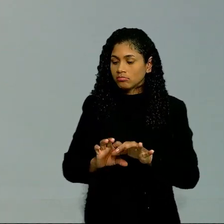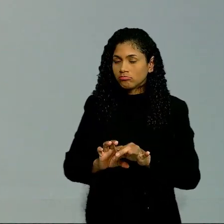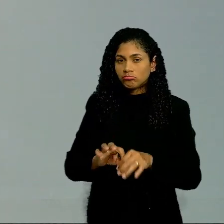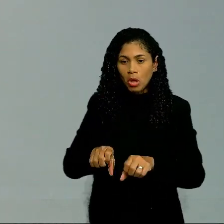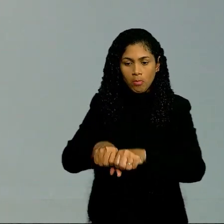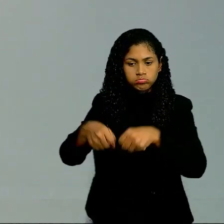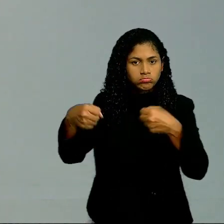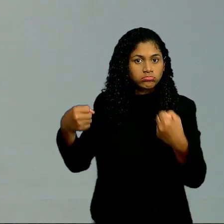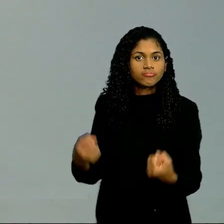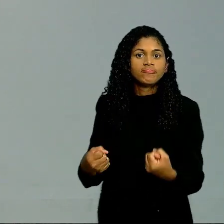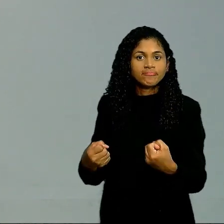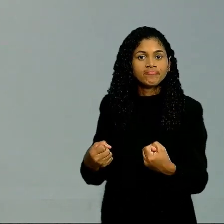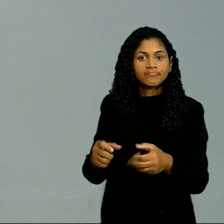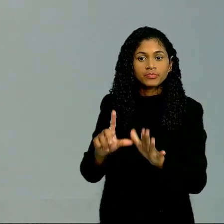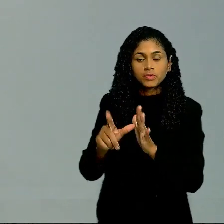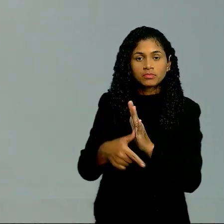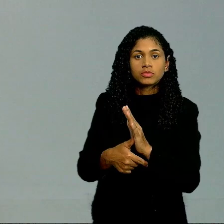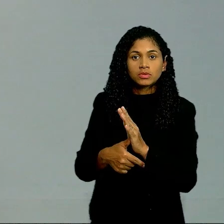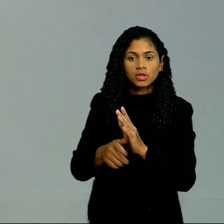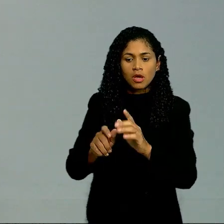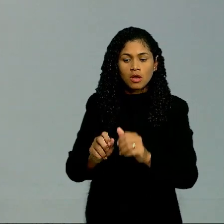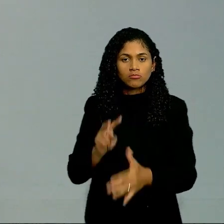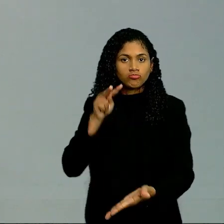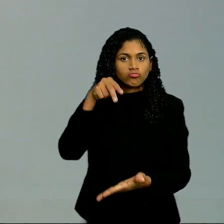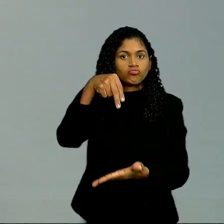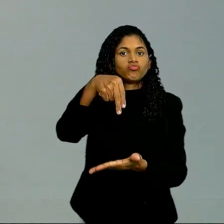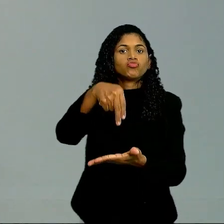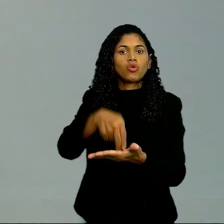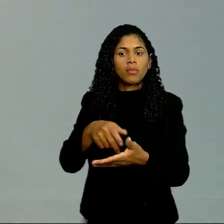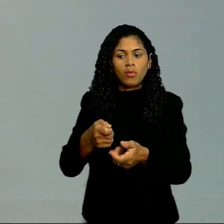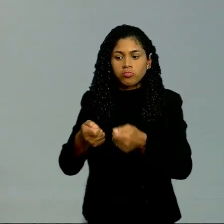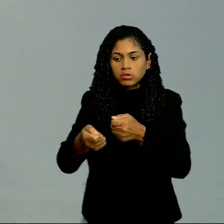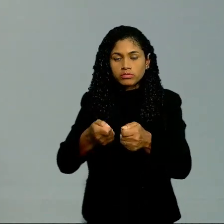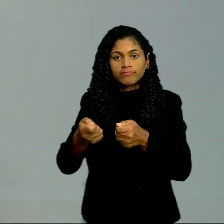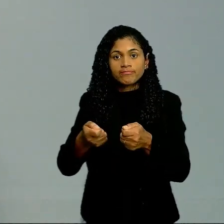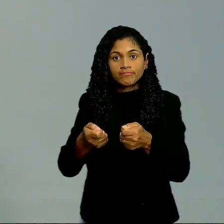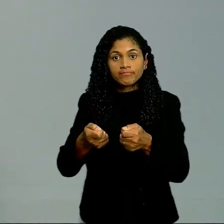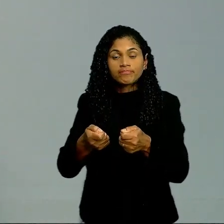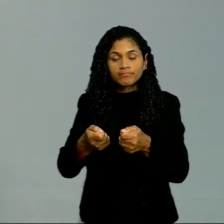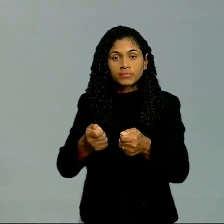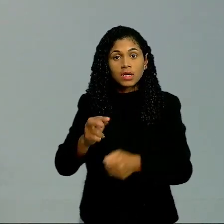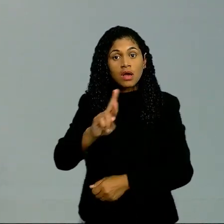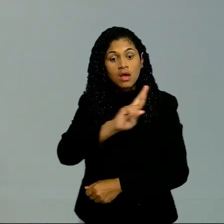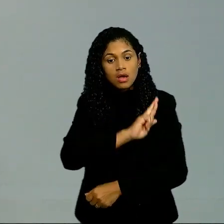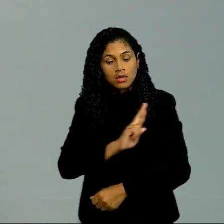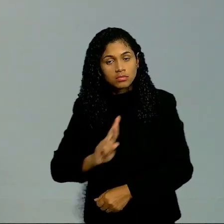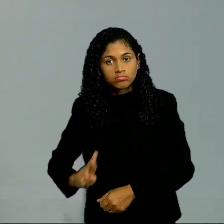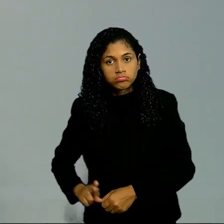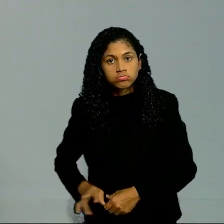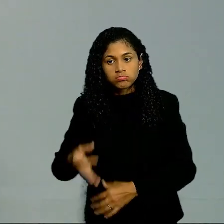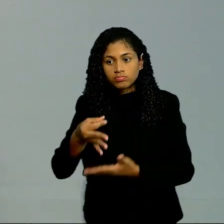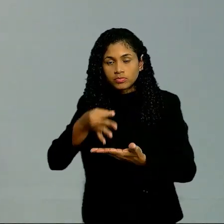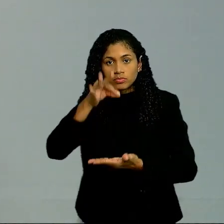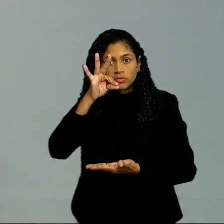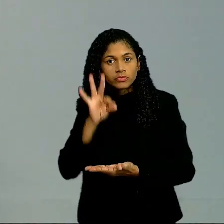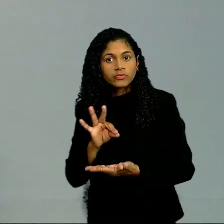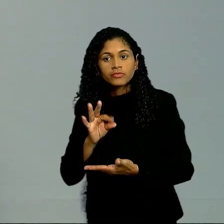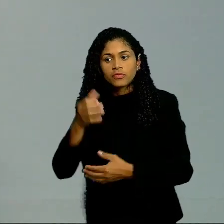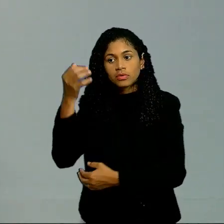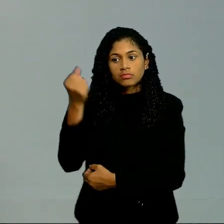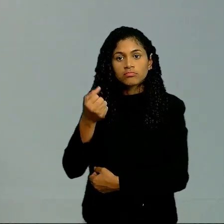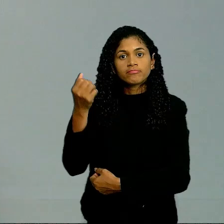ele assumiu o poder. Basicamente, então, a República do Café com Leite, a República das Oligarquias, ela veio